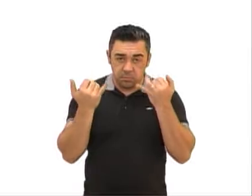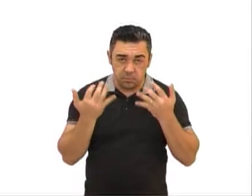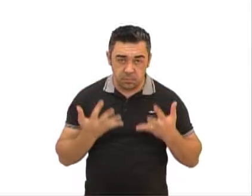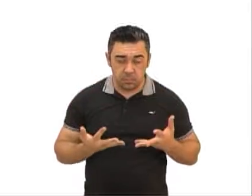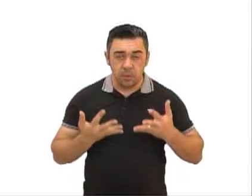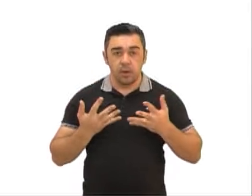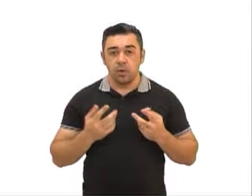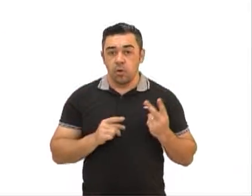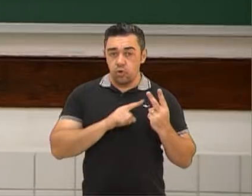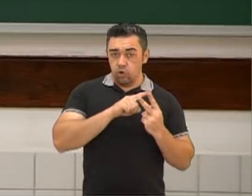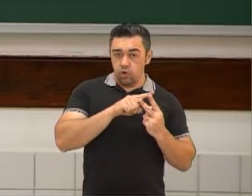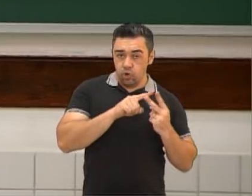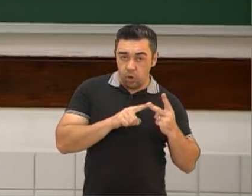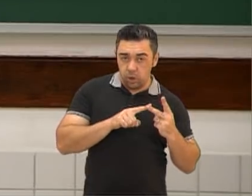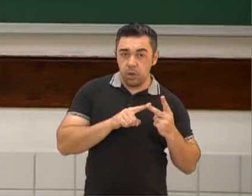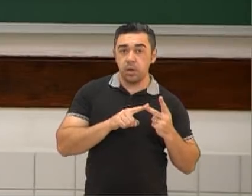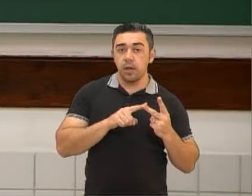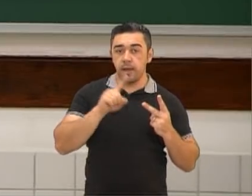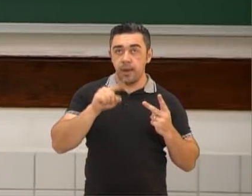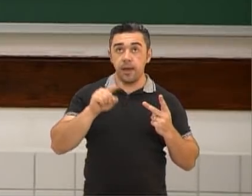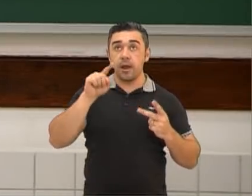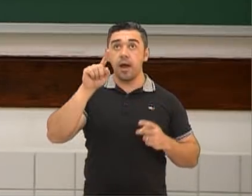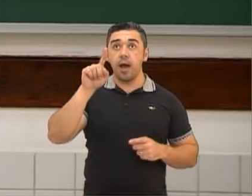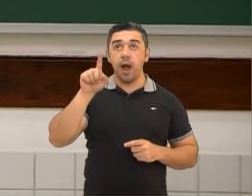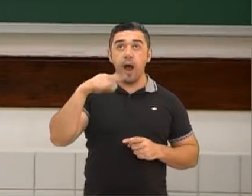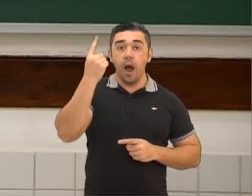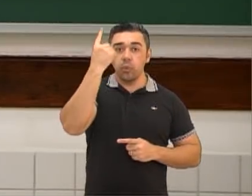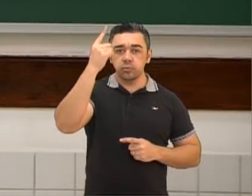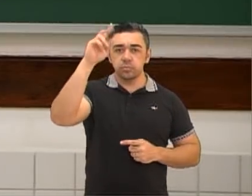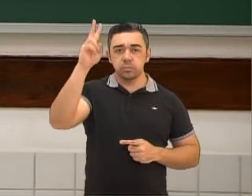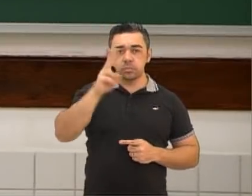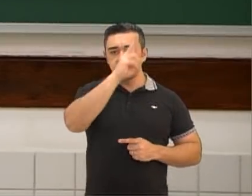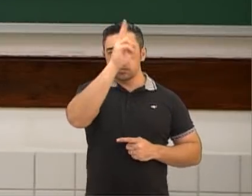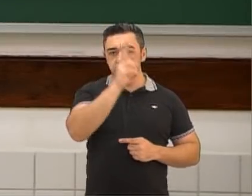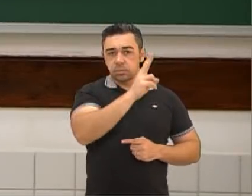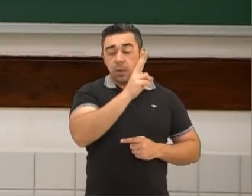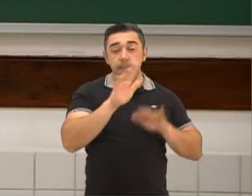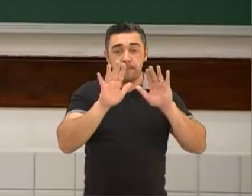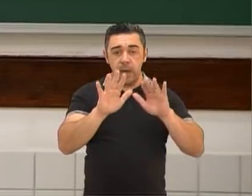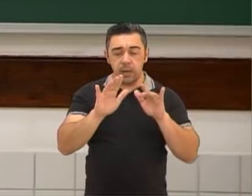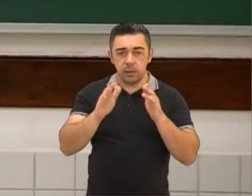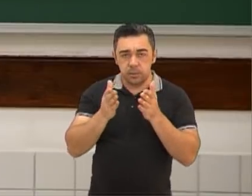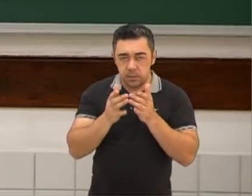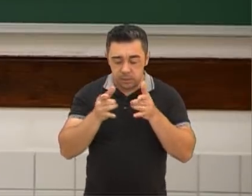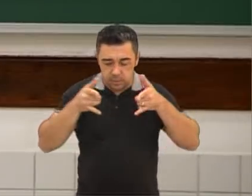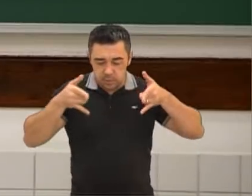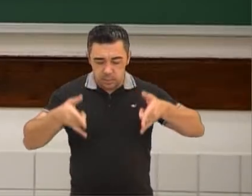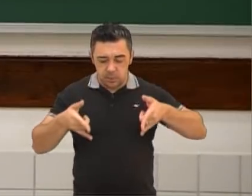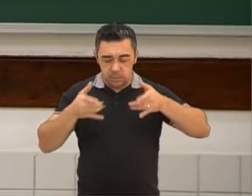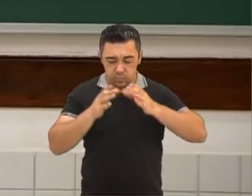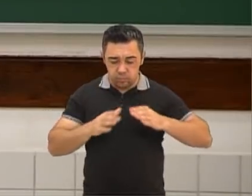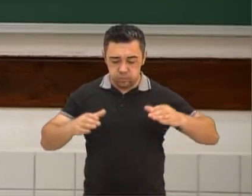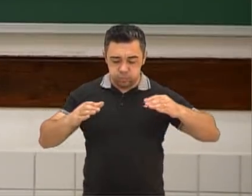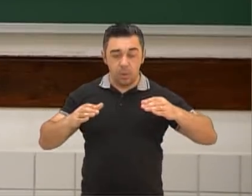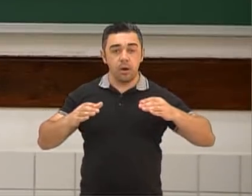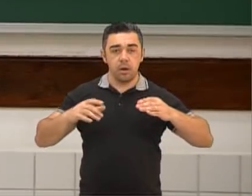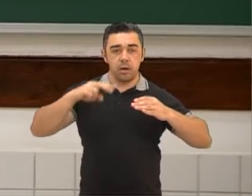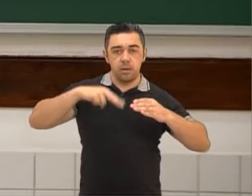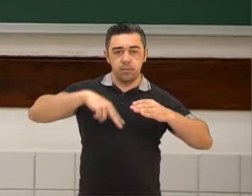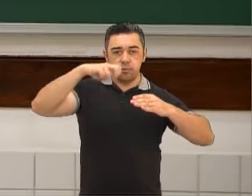na aula passada, nós vimos duas atividades aéreas. Já o trampolim, ela é considerada uma atividade de